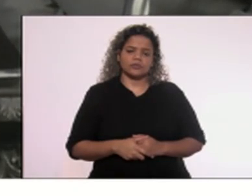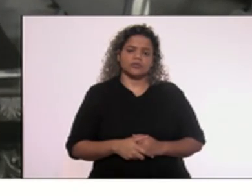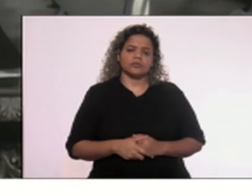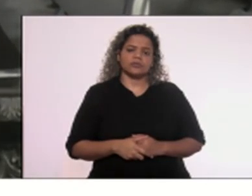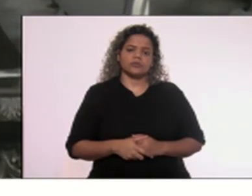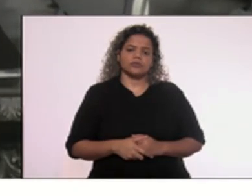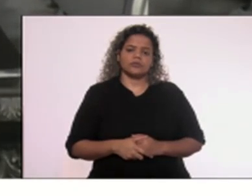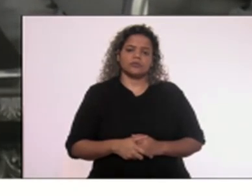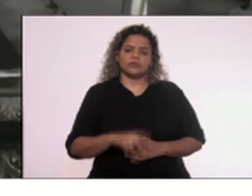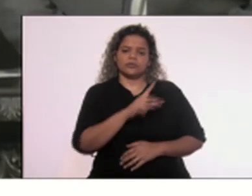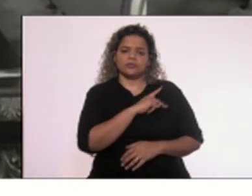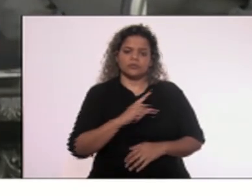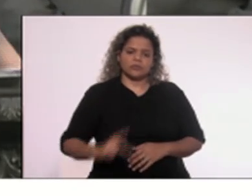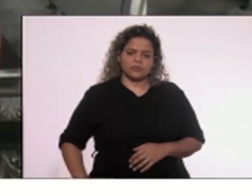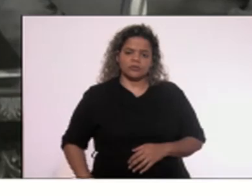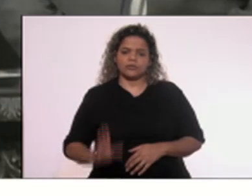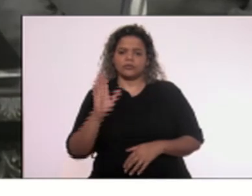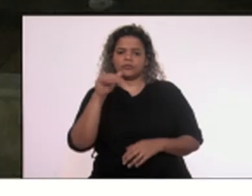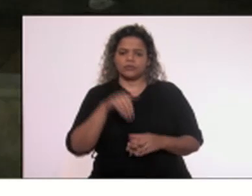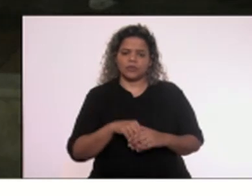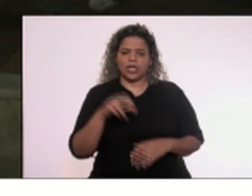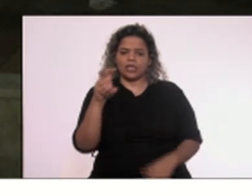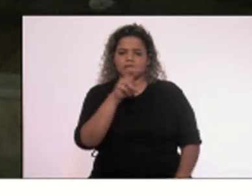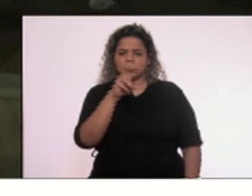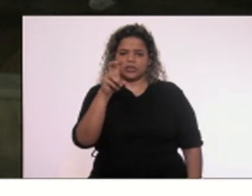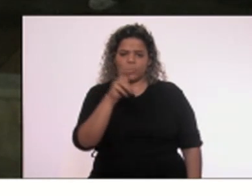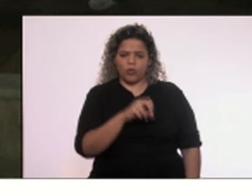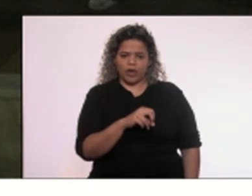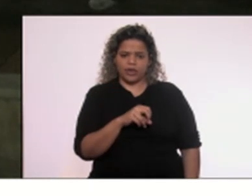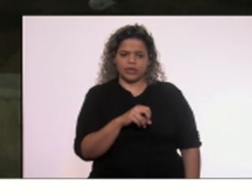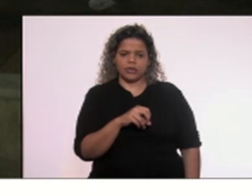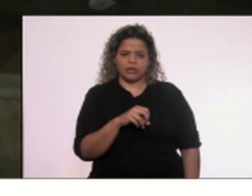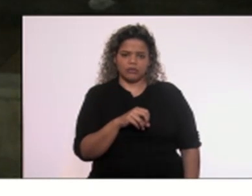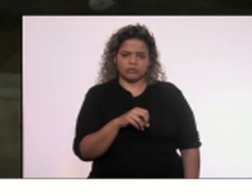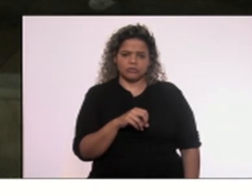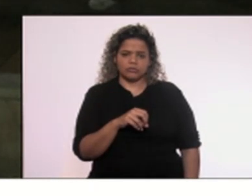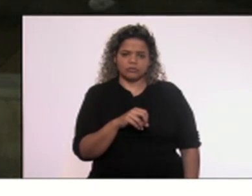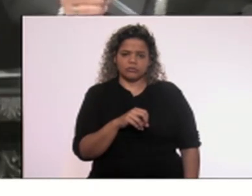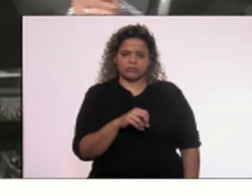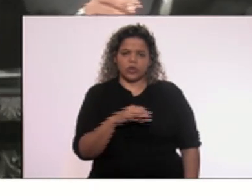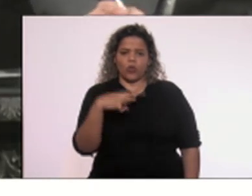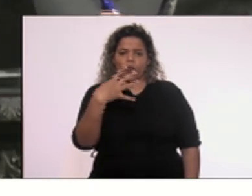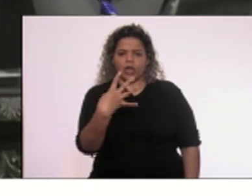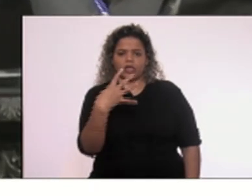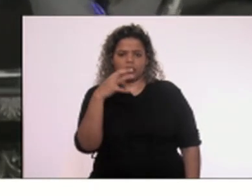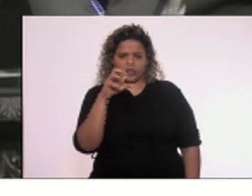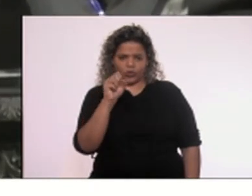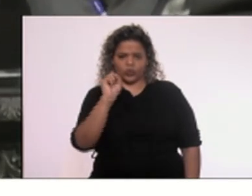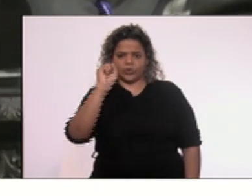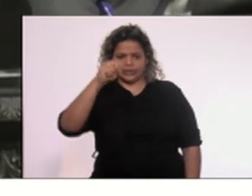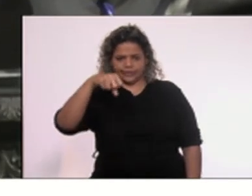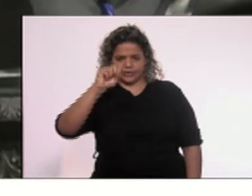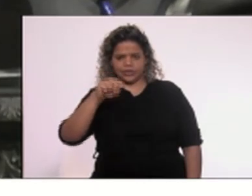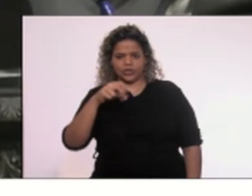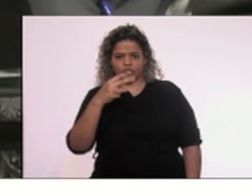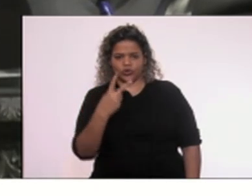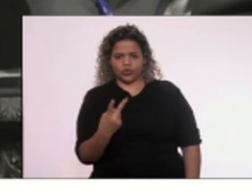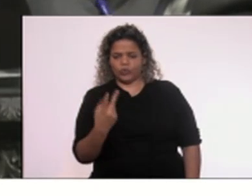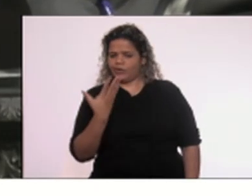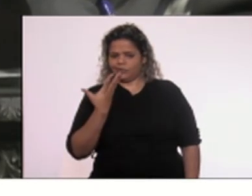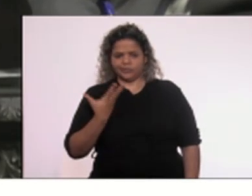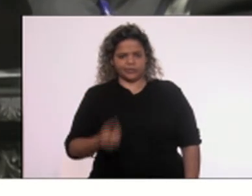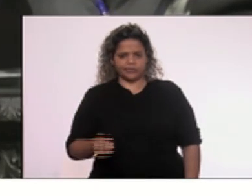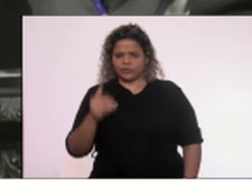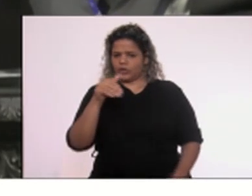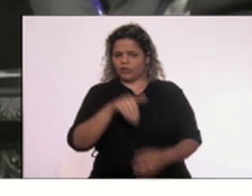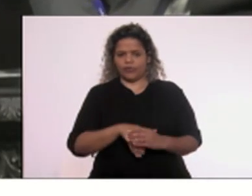A presidência proclama o resultado. Votaram 50 senhores parlamentares, 48 sim, 2